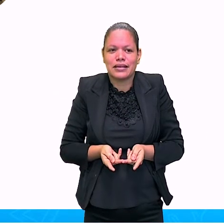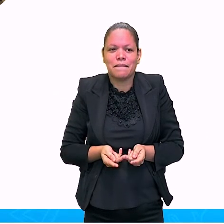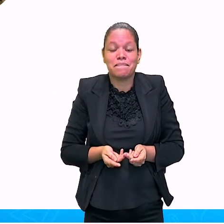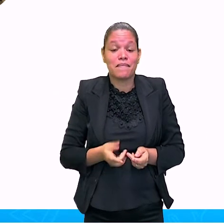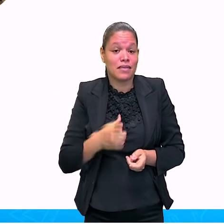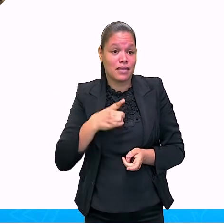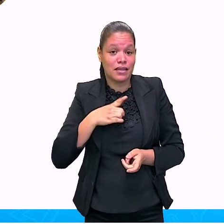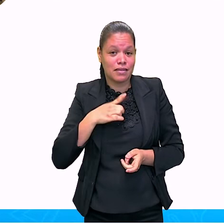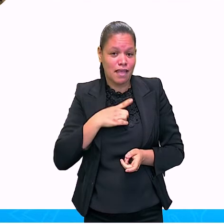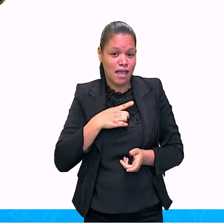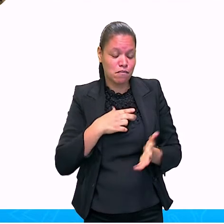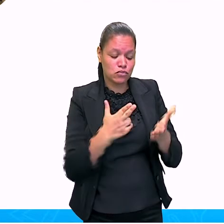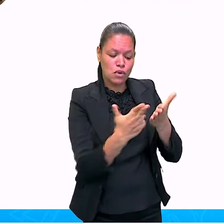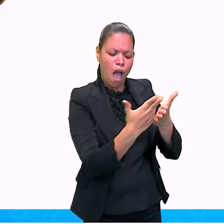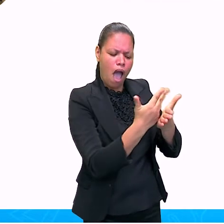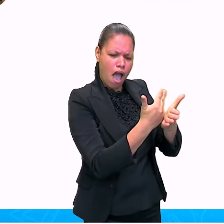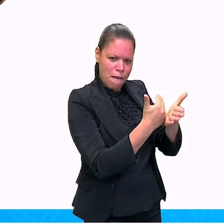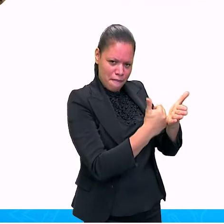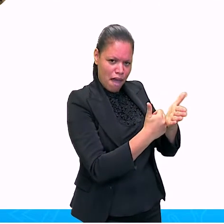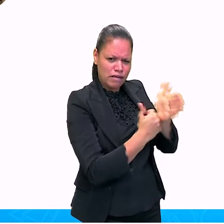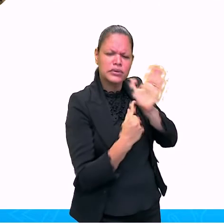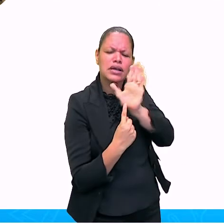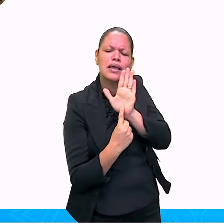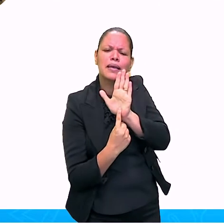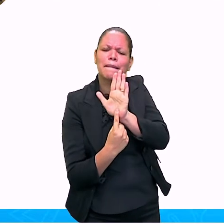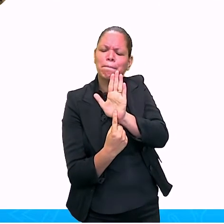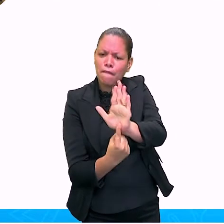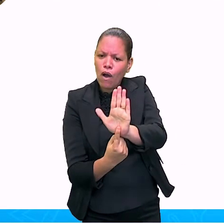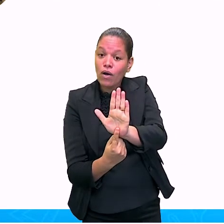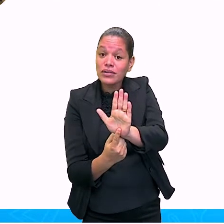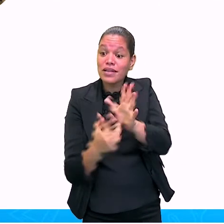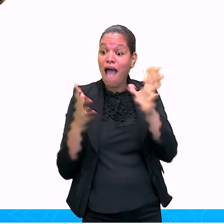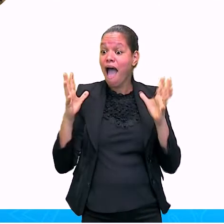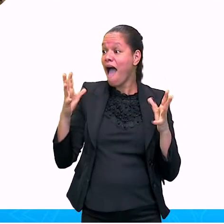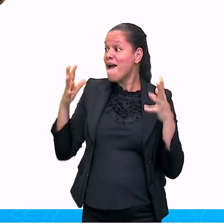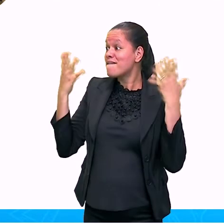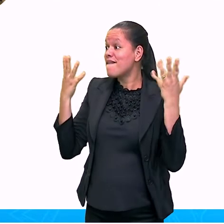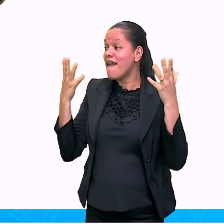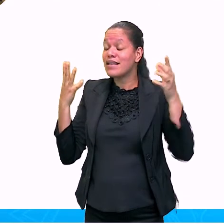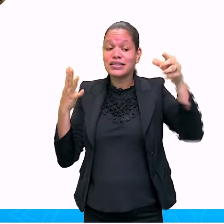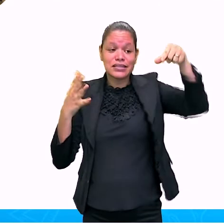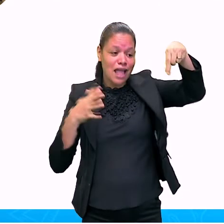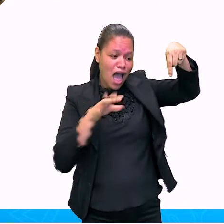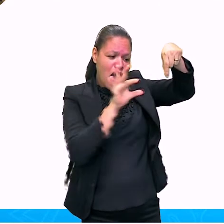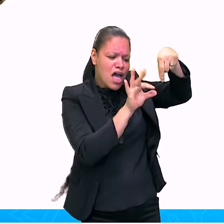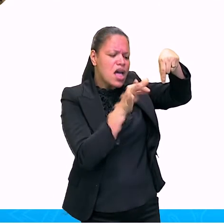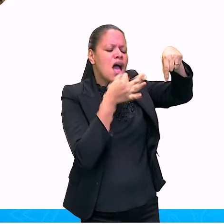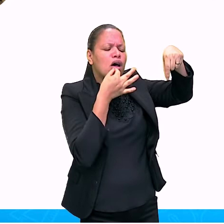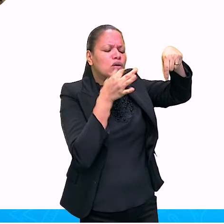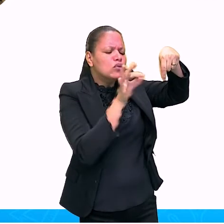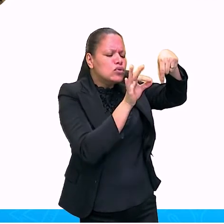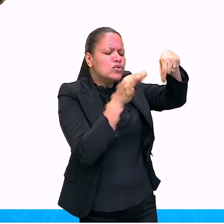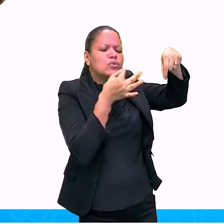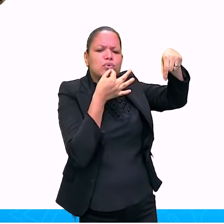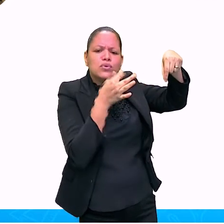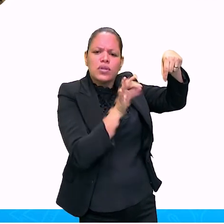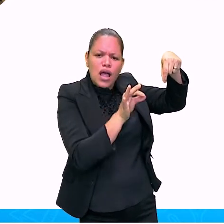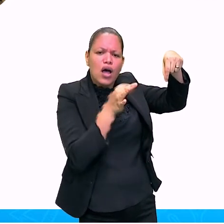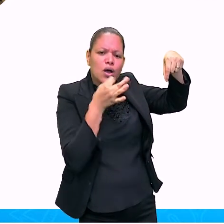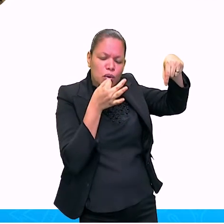que representam a festa da uva, né? Então vocês podem ver que é uma festa bastante característica,